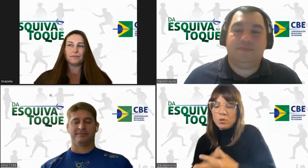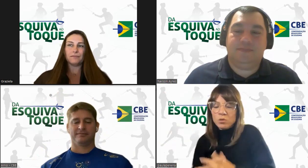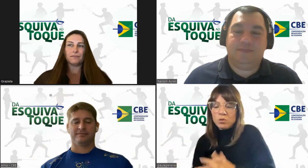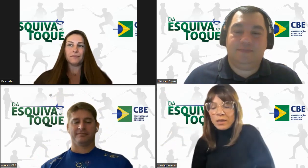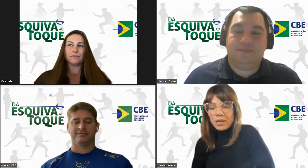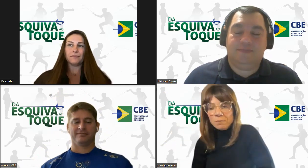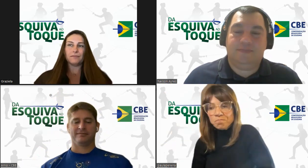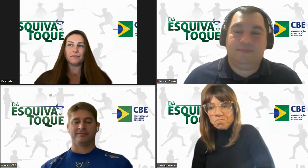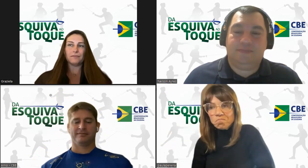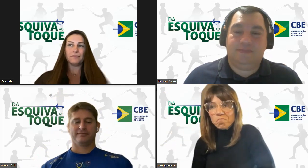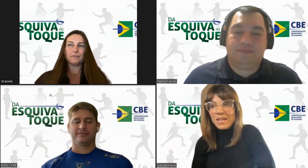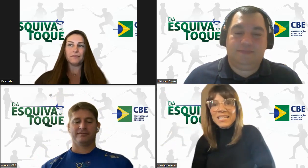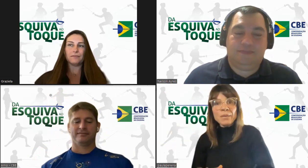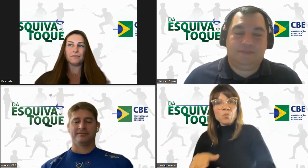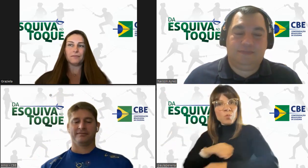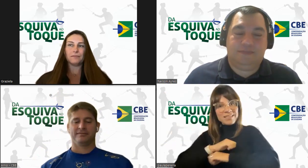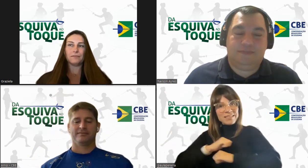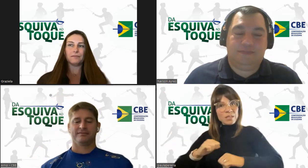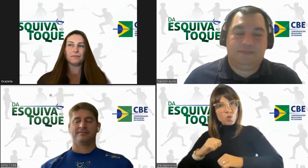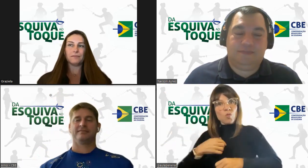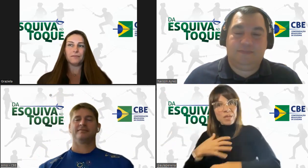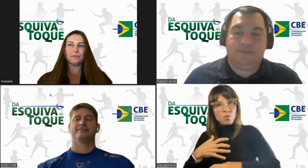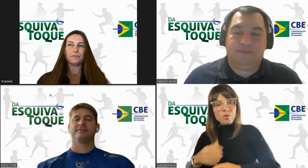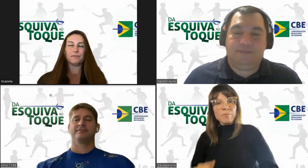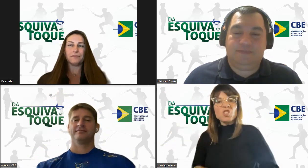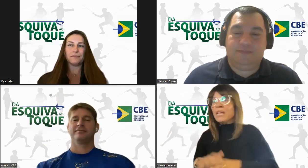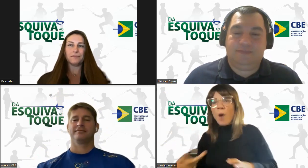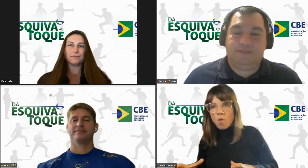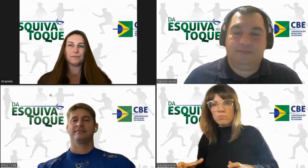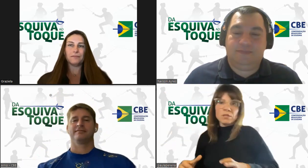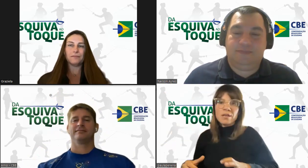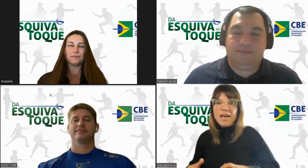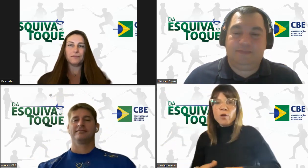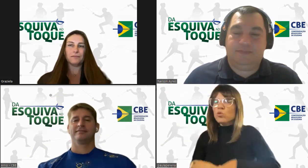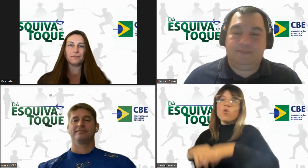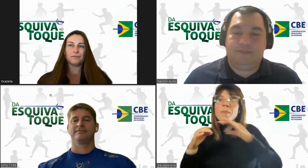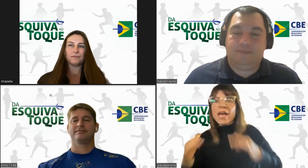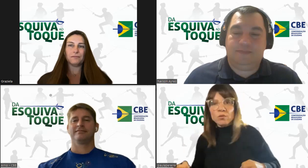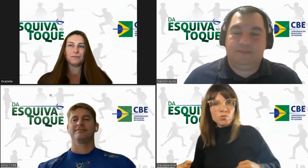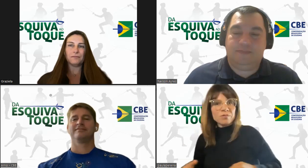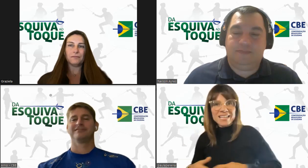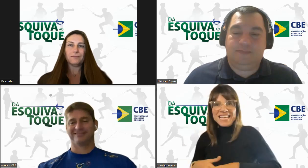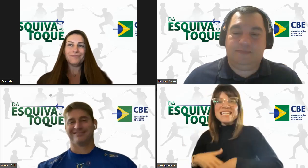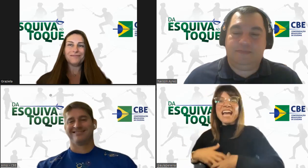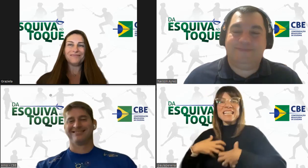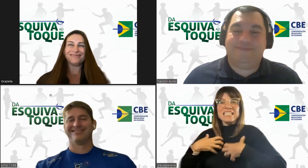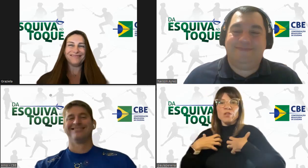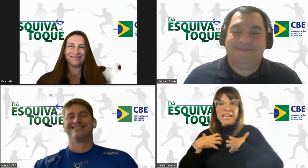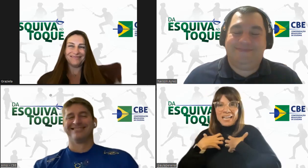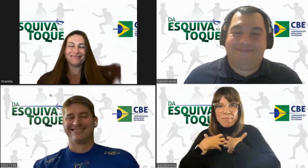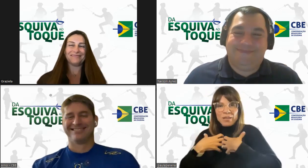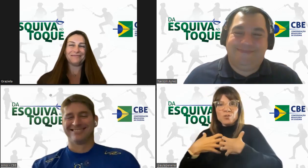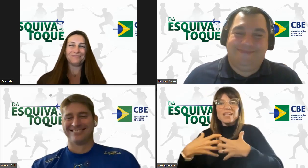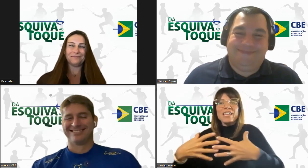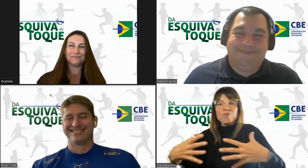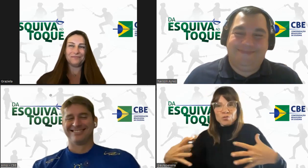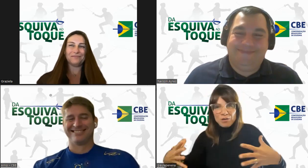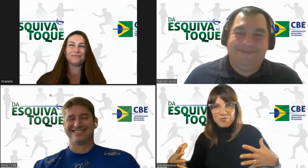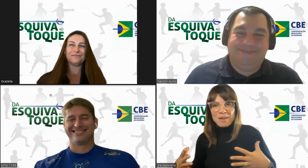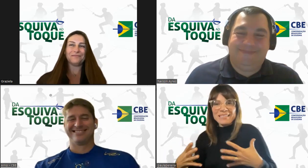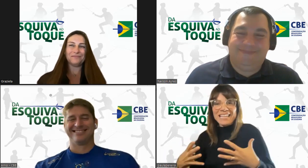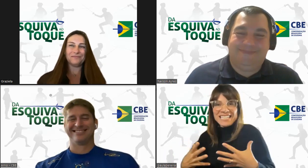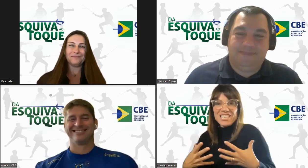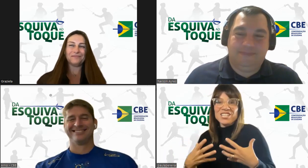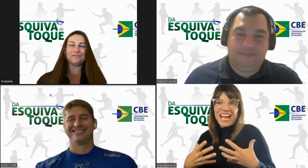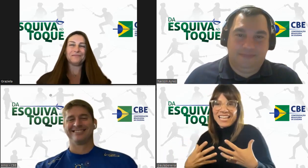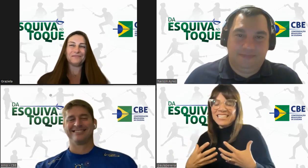quem tá na competição eu não tô aqui e daqui a pouco ele se irritou comigo e me disse tá bom eu tô com medo e aí aquilo aquele medo saiu